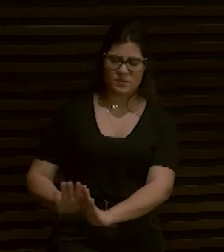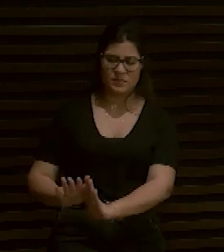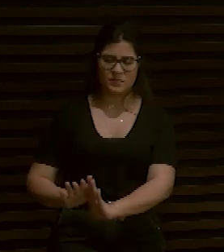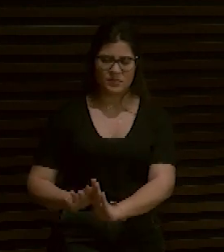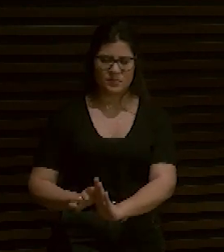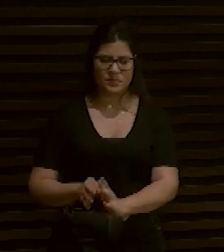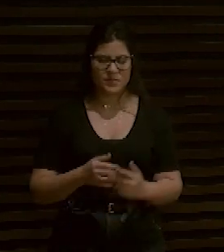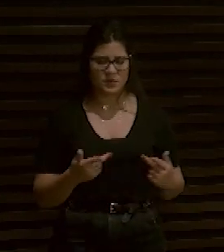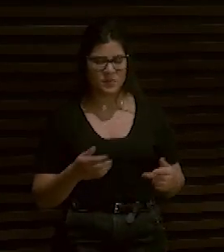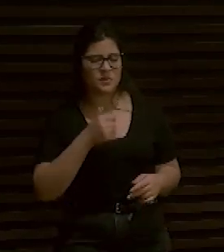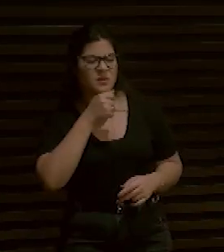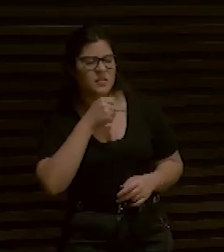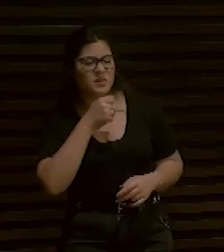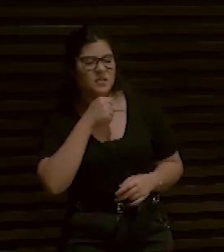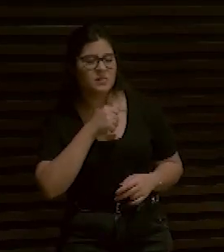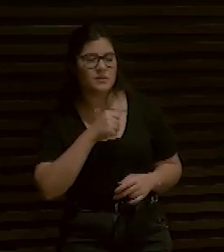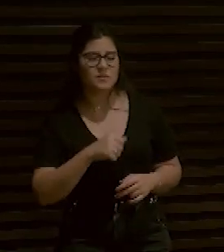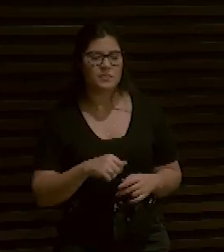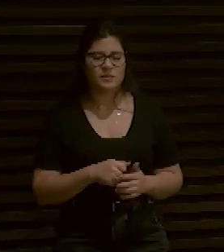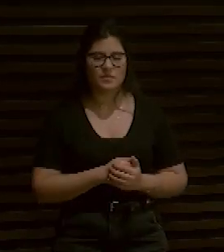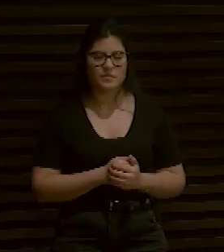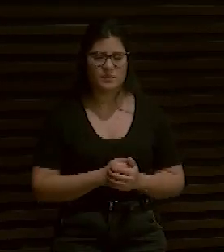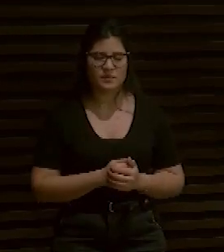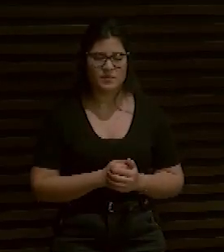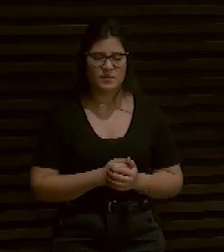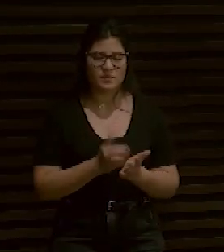e que nós possamos correr essa corrida que nos é proposta,